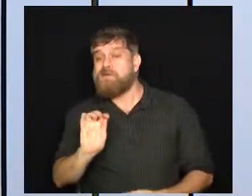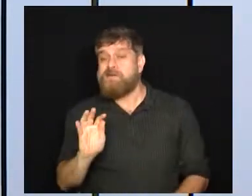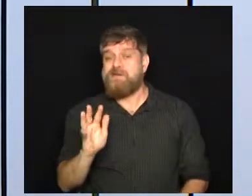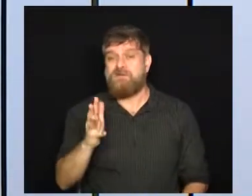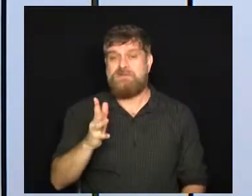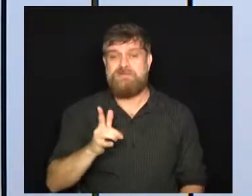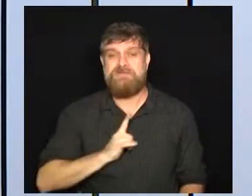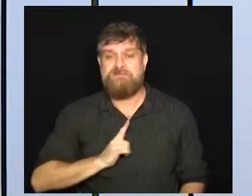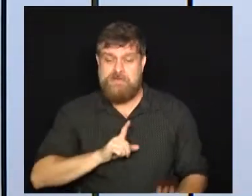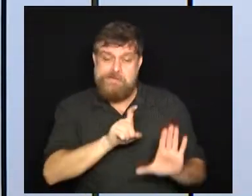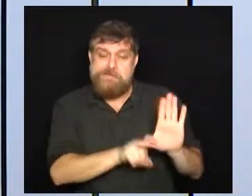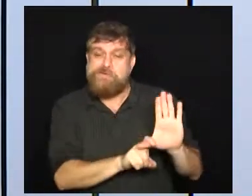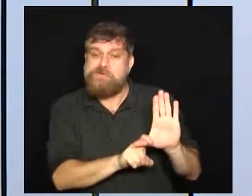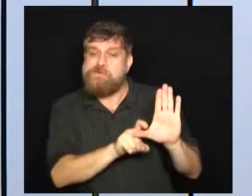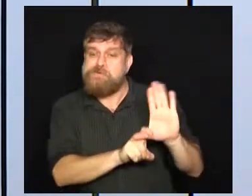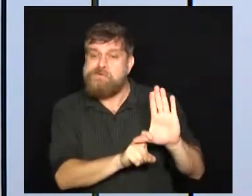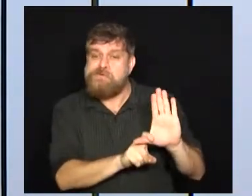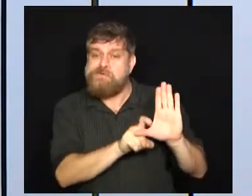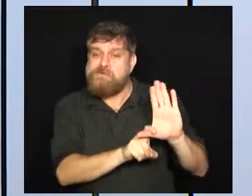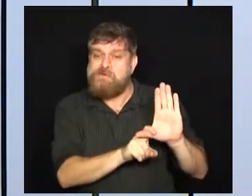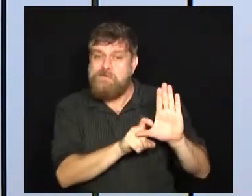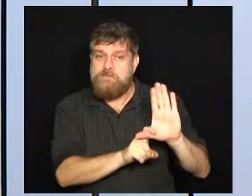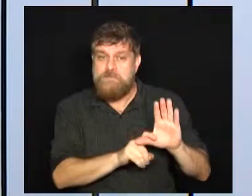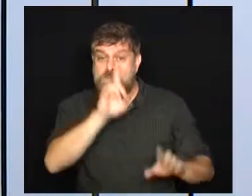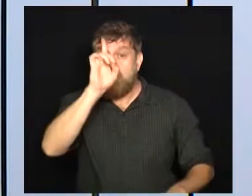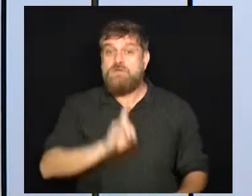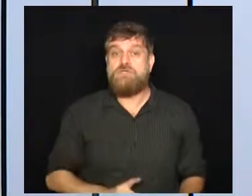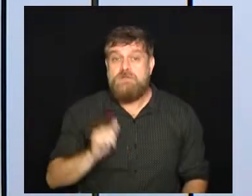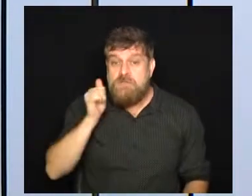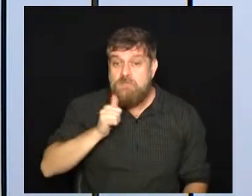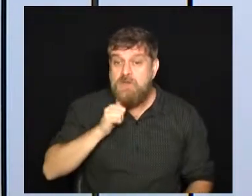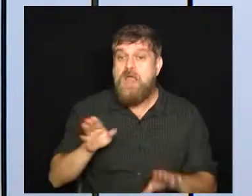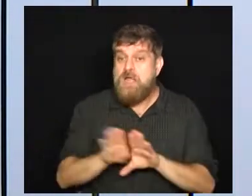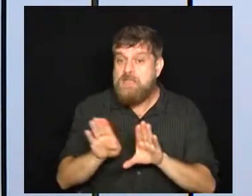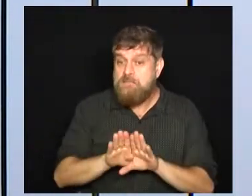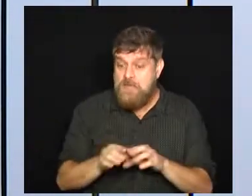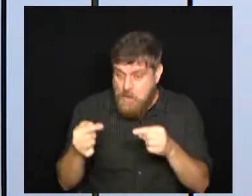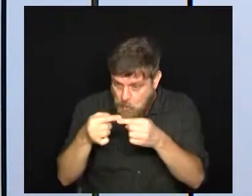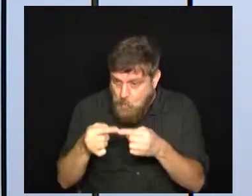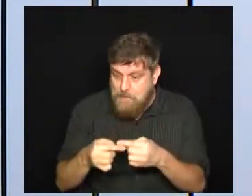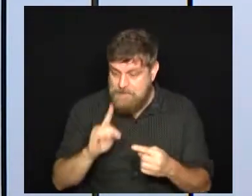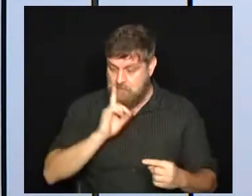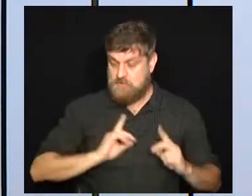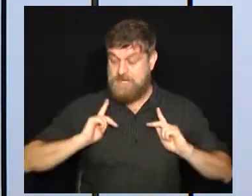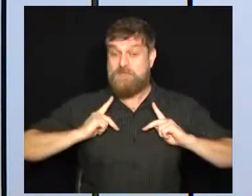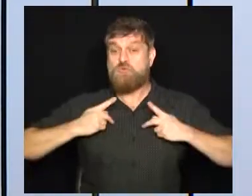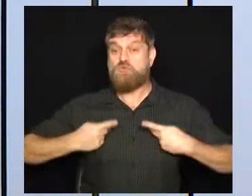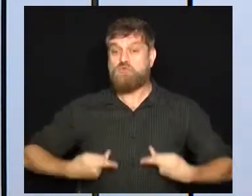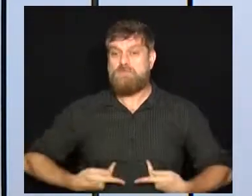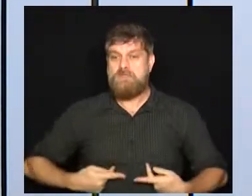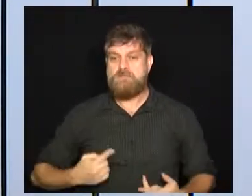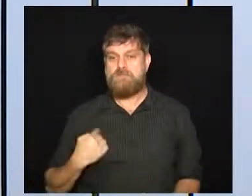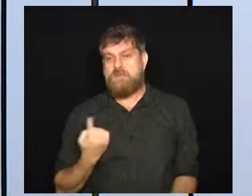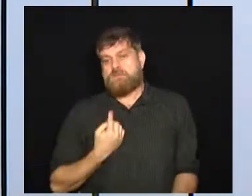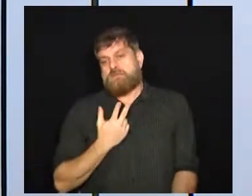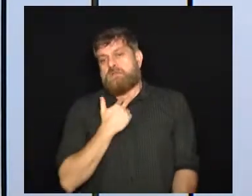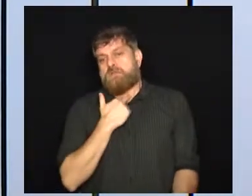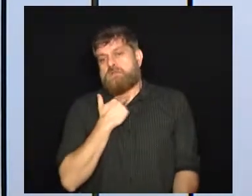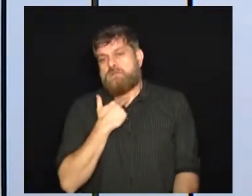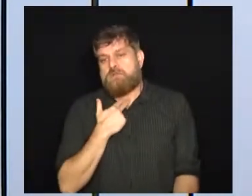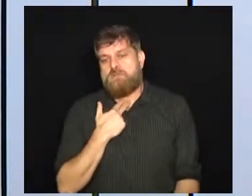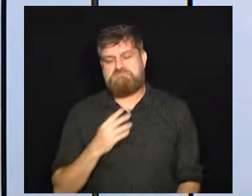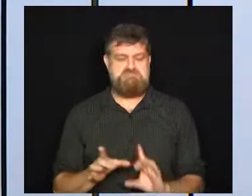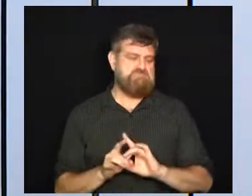mais dependente. Porque o direito da mulher são também direitos humanos e nós não podemos abrir